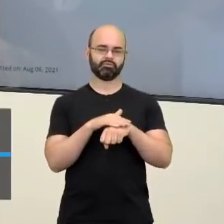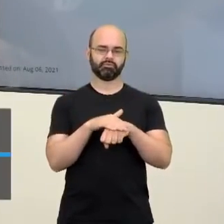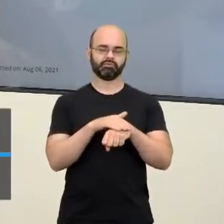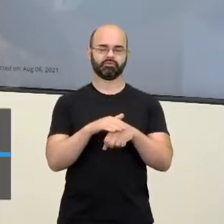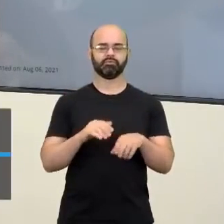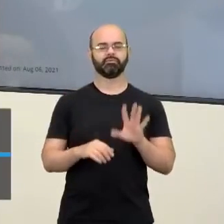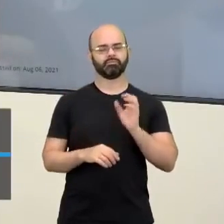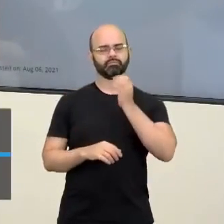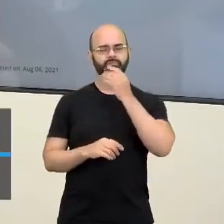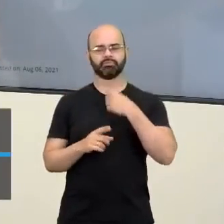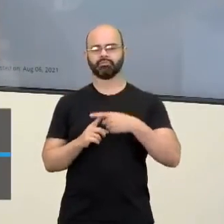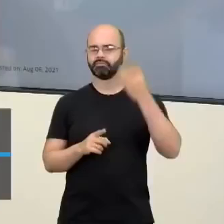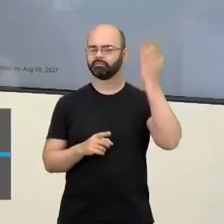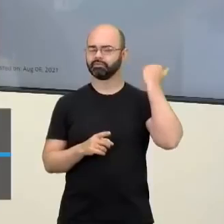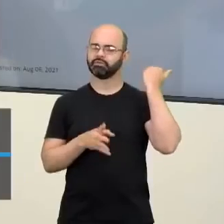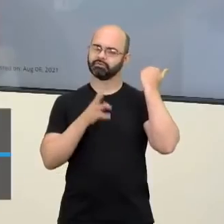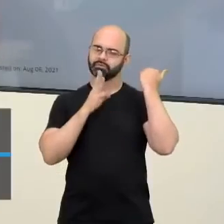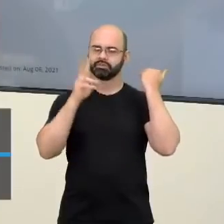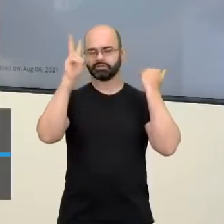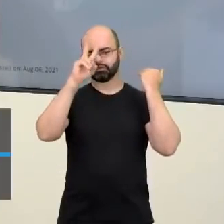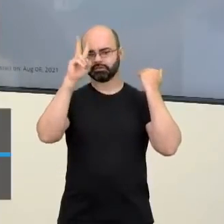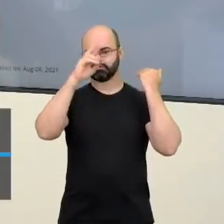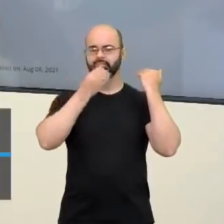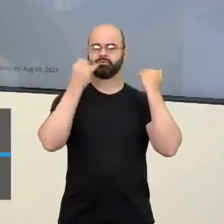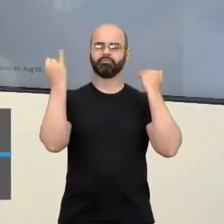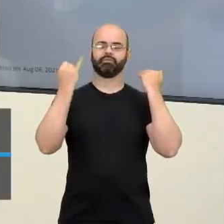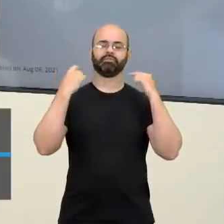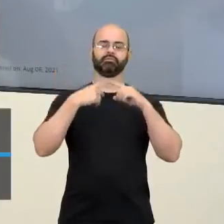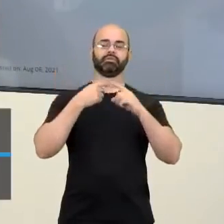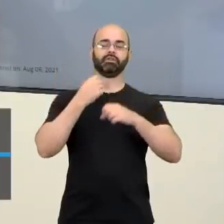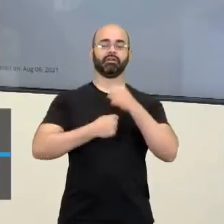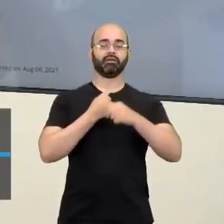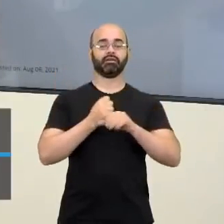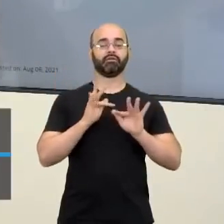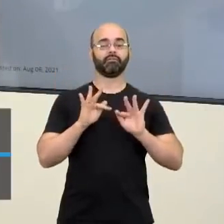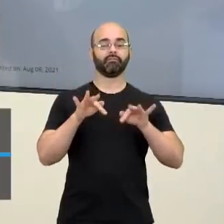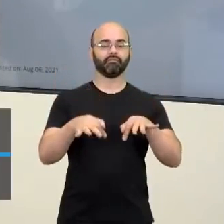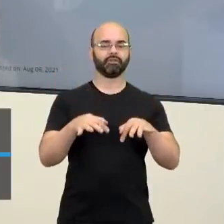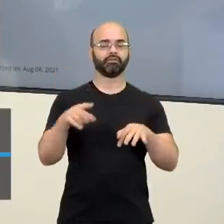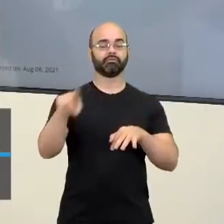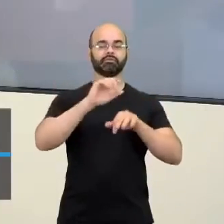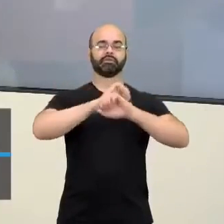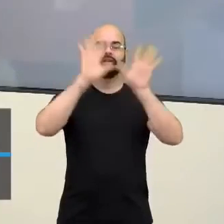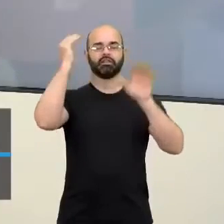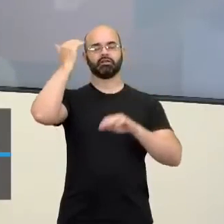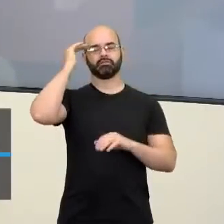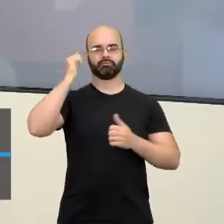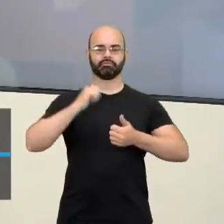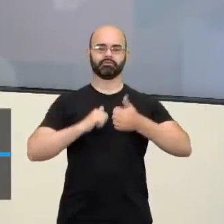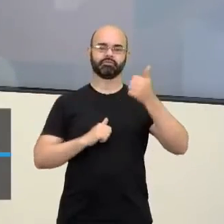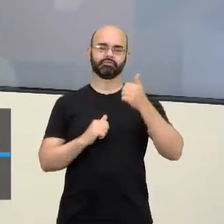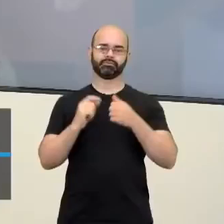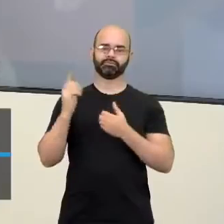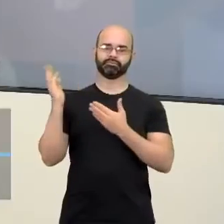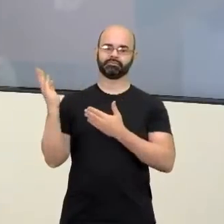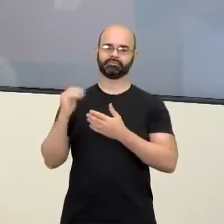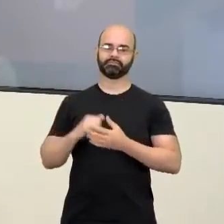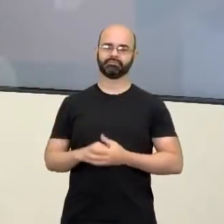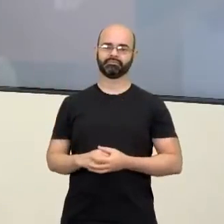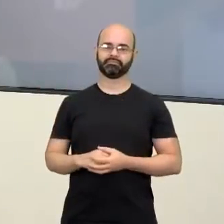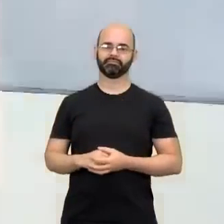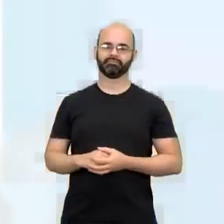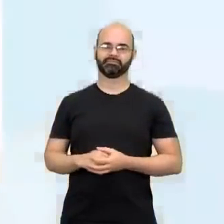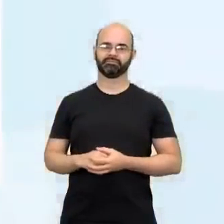dessa parte do passado, até porque, né, chegando no fim do ano, está todo mundo já entendendo como é que funciona, né? Vamos dar uma olhadinha então? A gente,